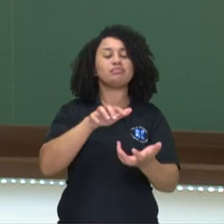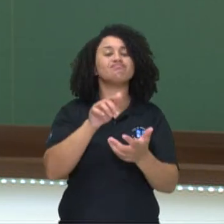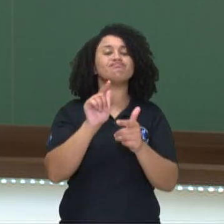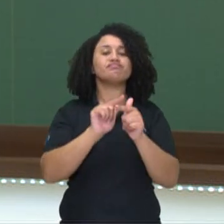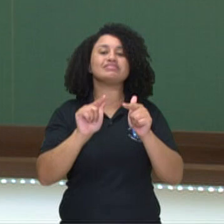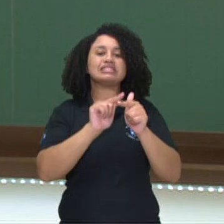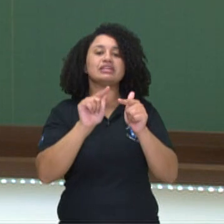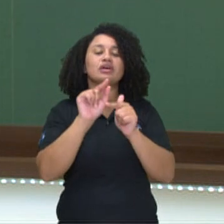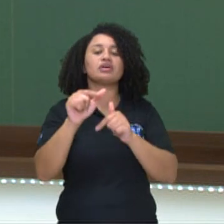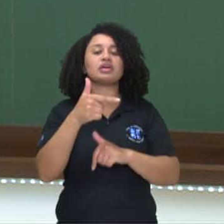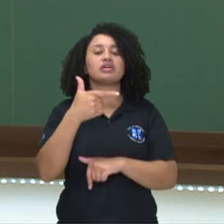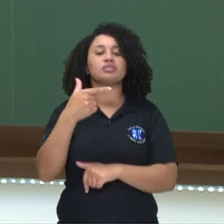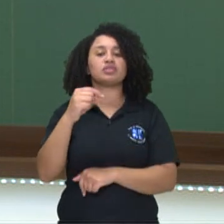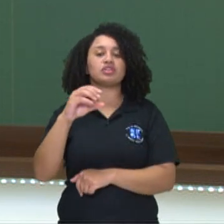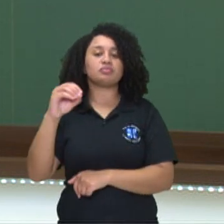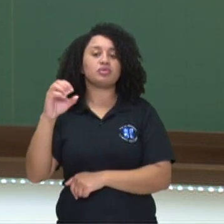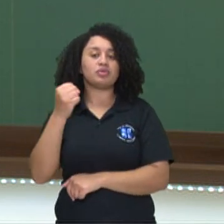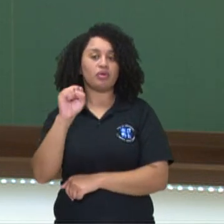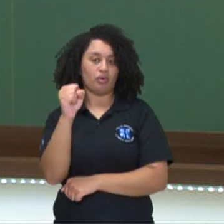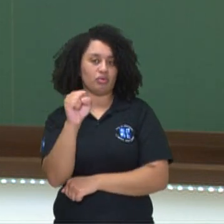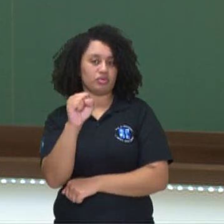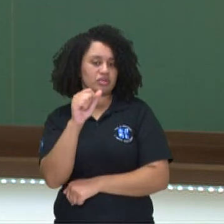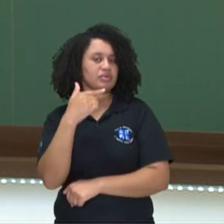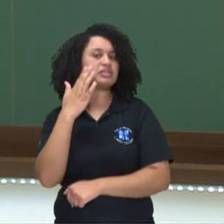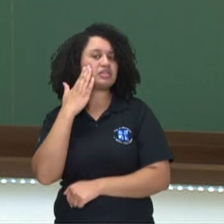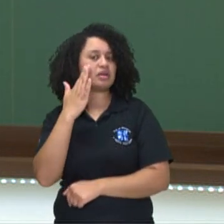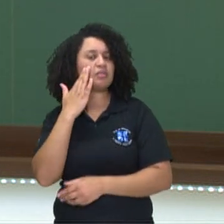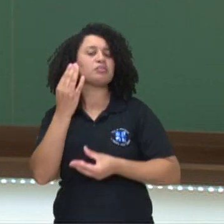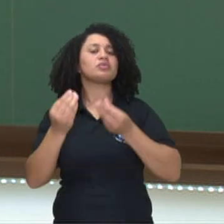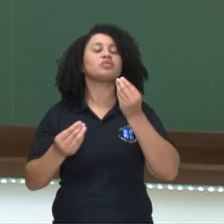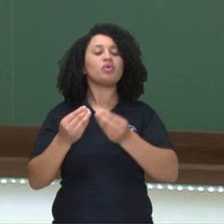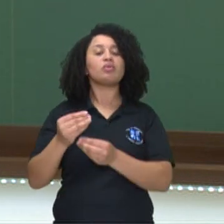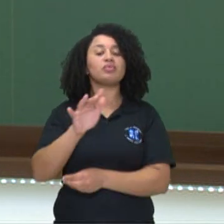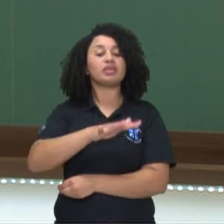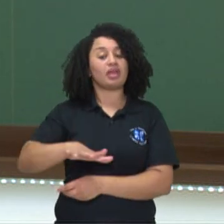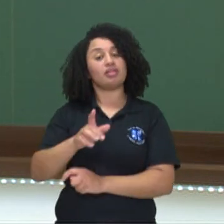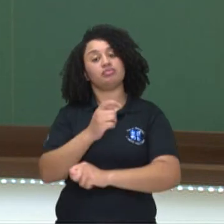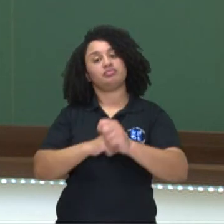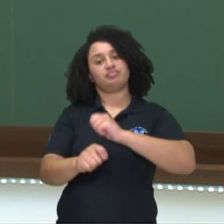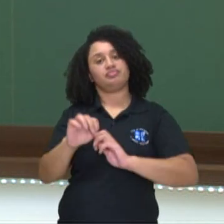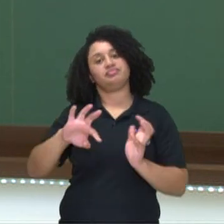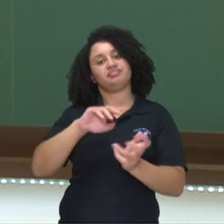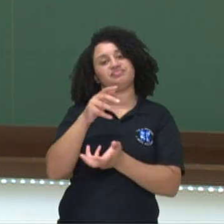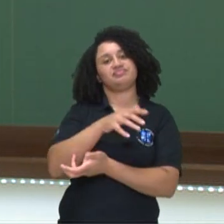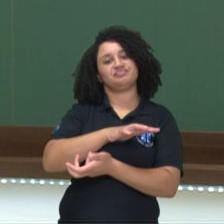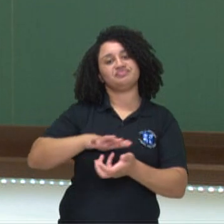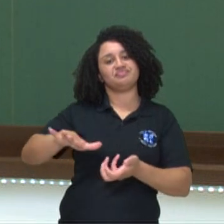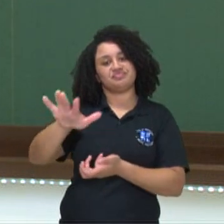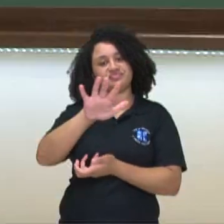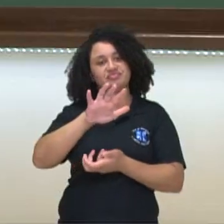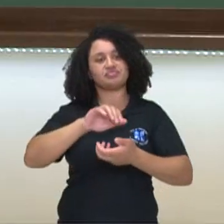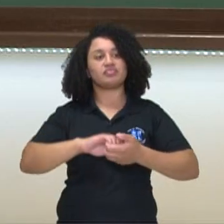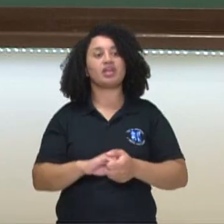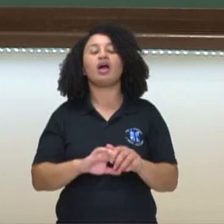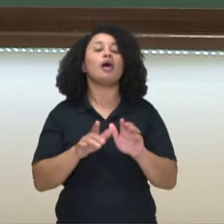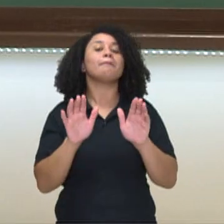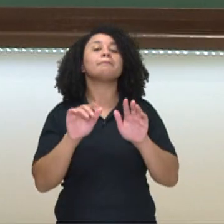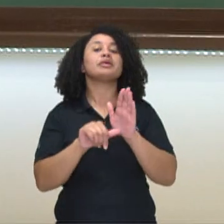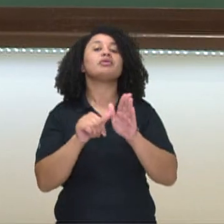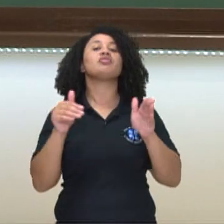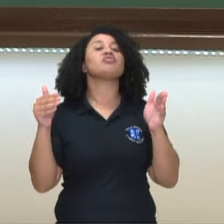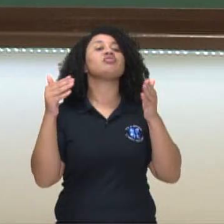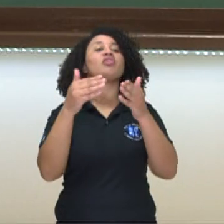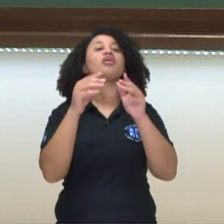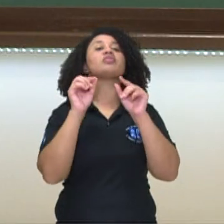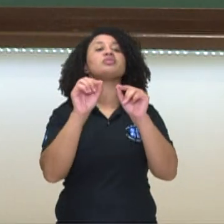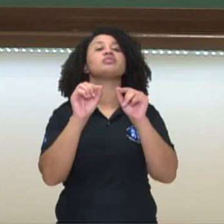para darmos uma noção de como funciona a realidade do comércio mundial. Inicialmente, vamos dar um enfoque à primeira